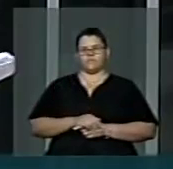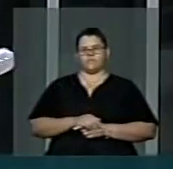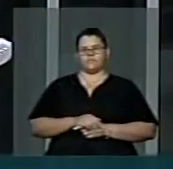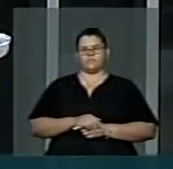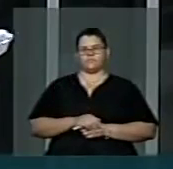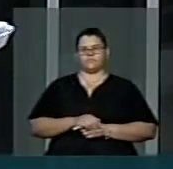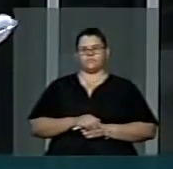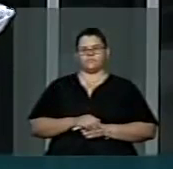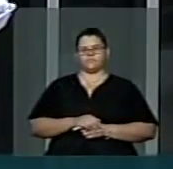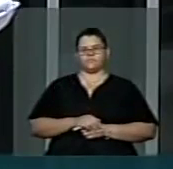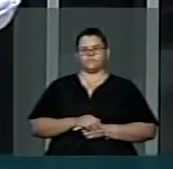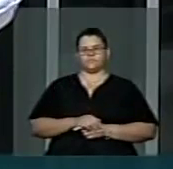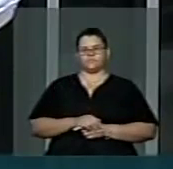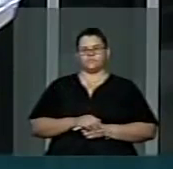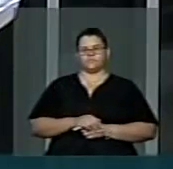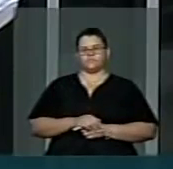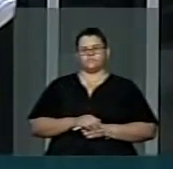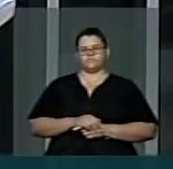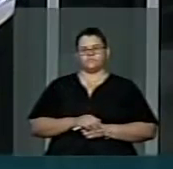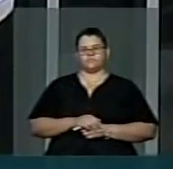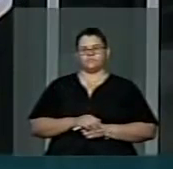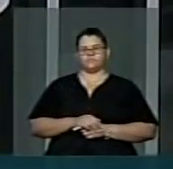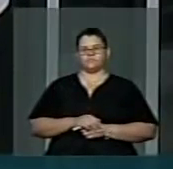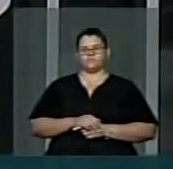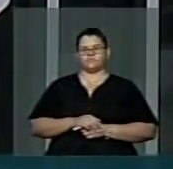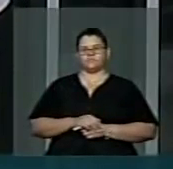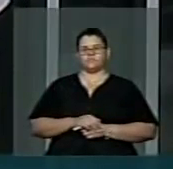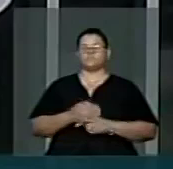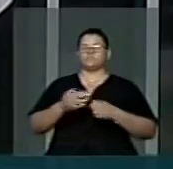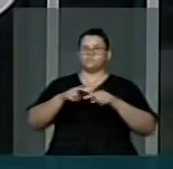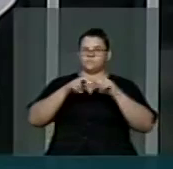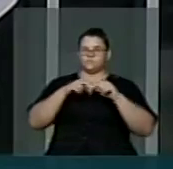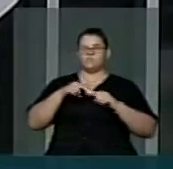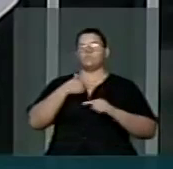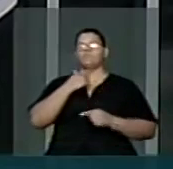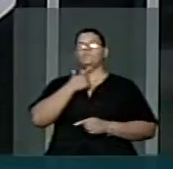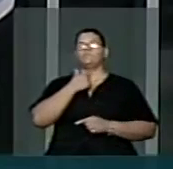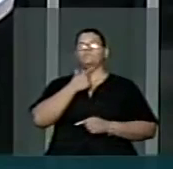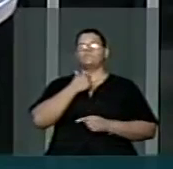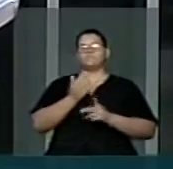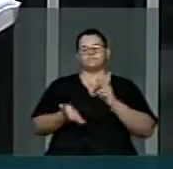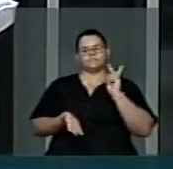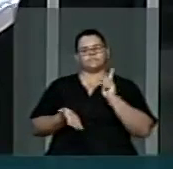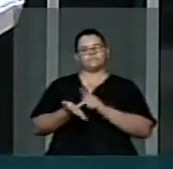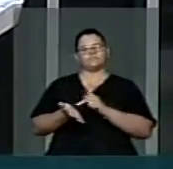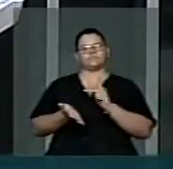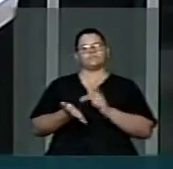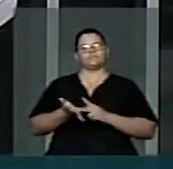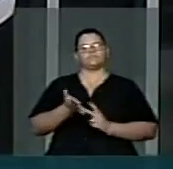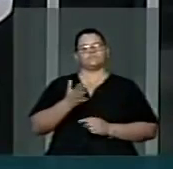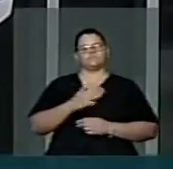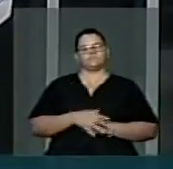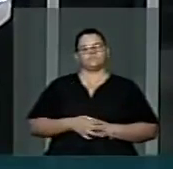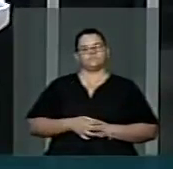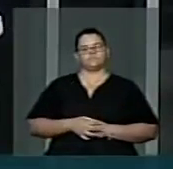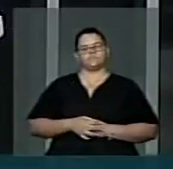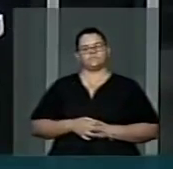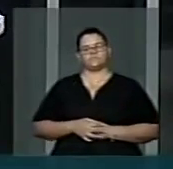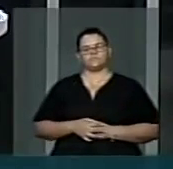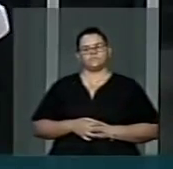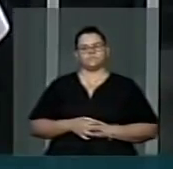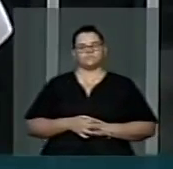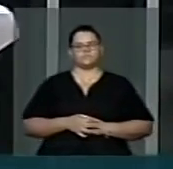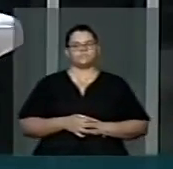o pronunciamento, eu venho para dizer que desejo, sinceramente, que o meu